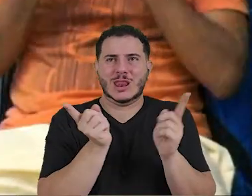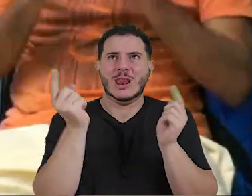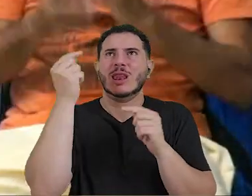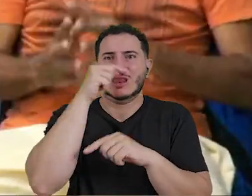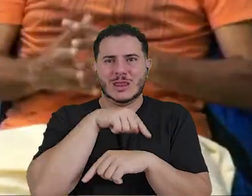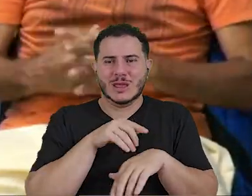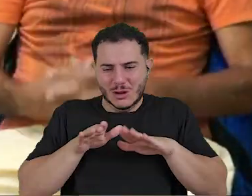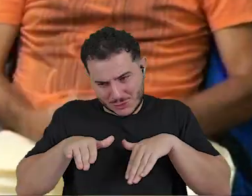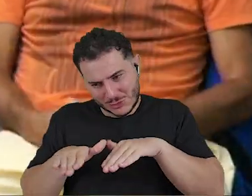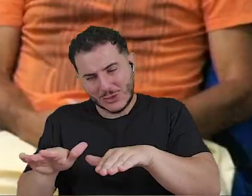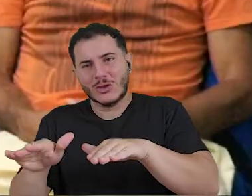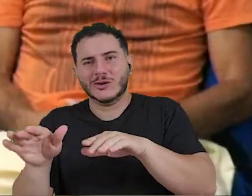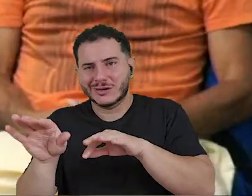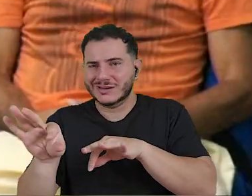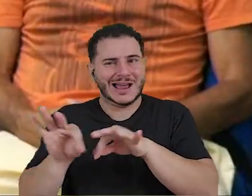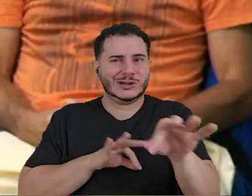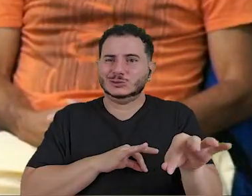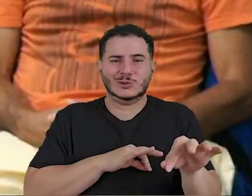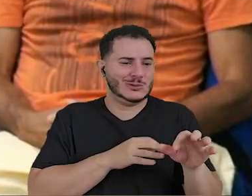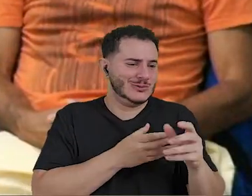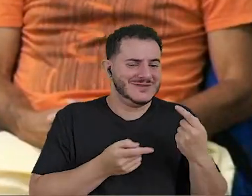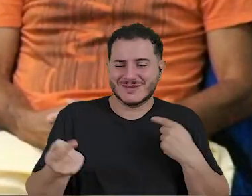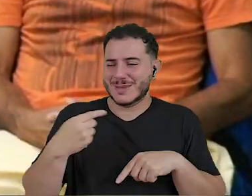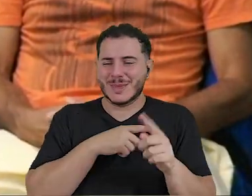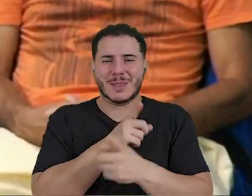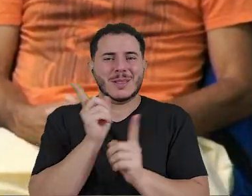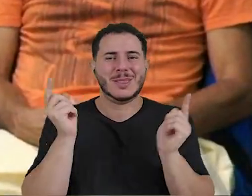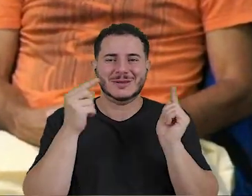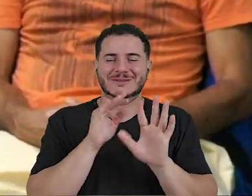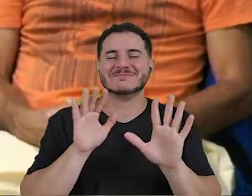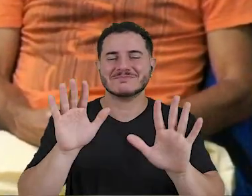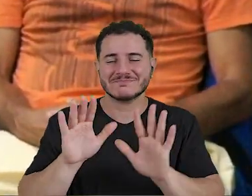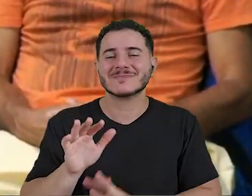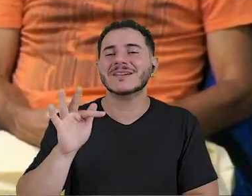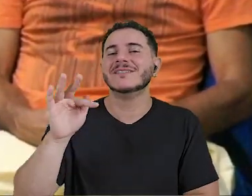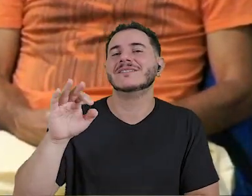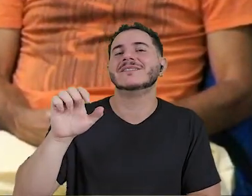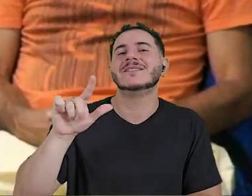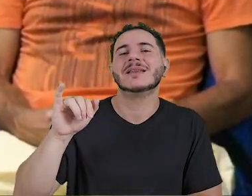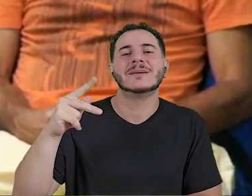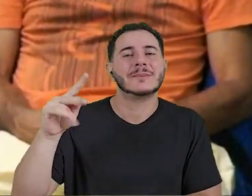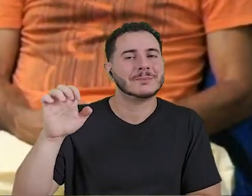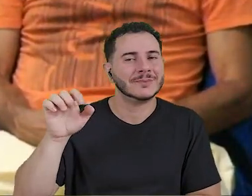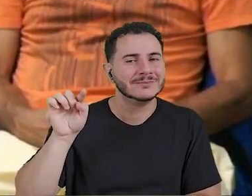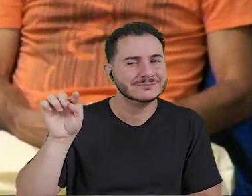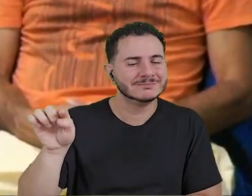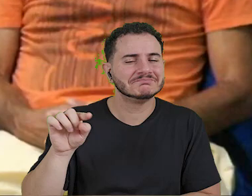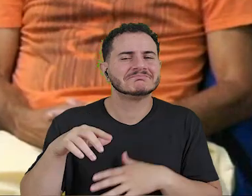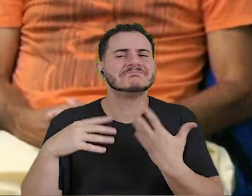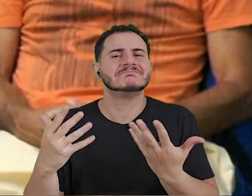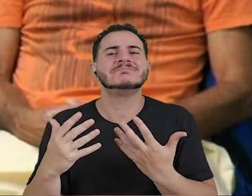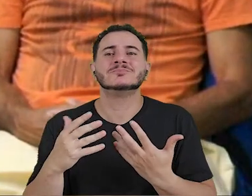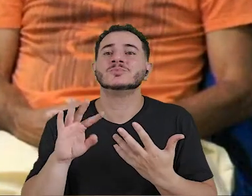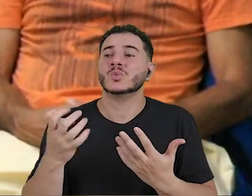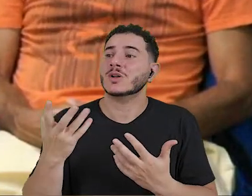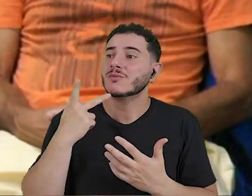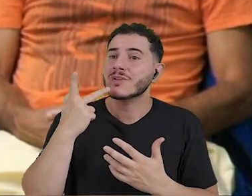botou o flechiqué, tudo bem. Então, Felipe, quando a gente fala nessa